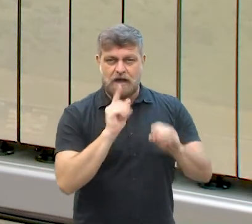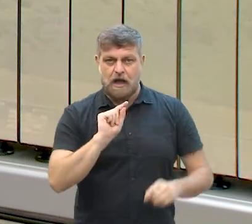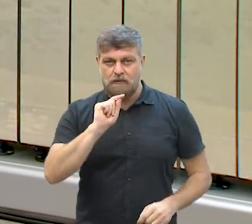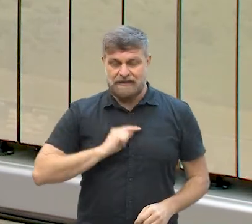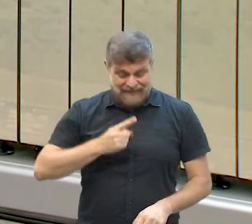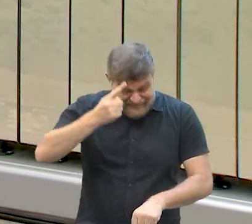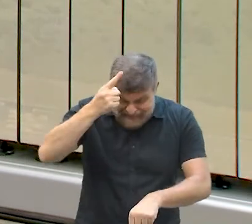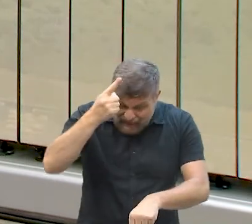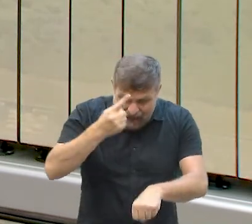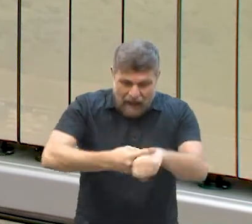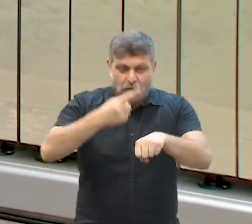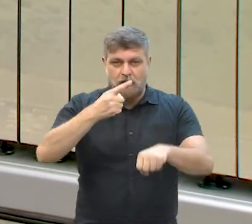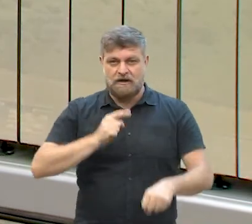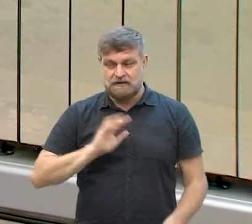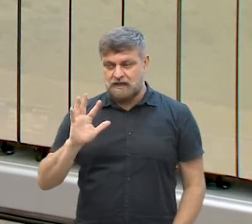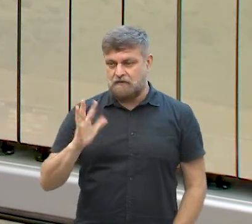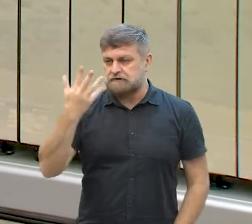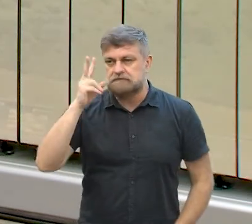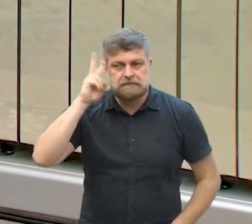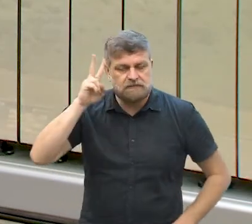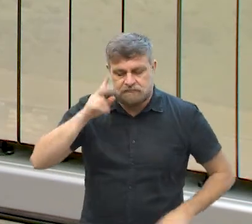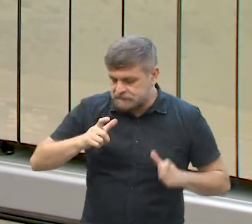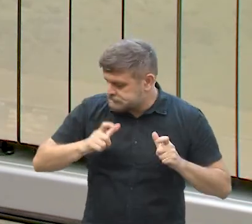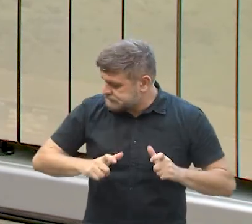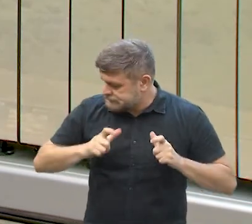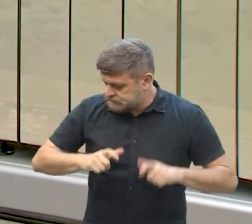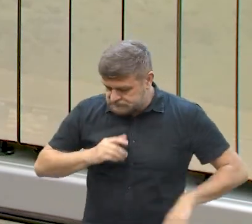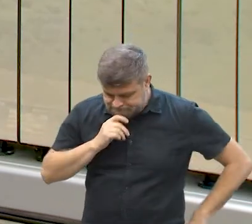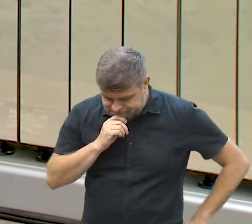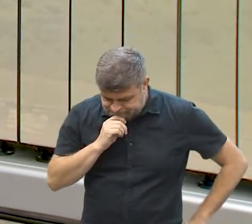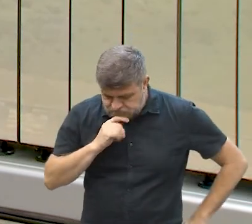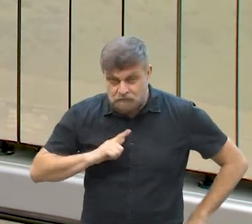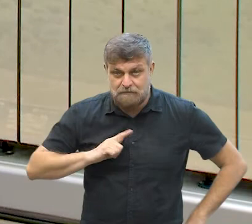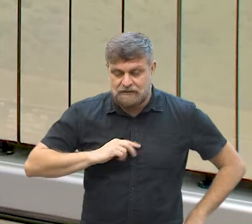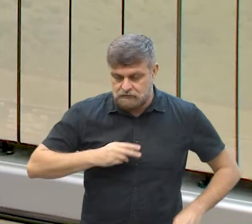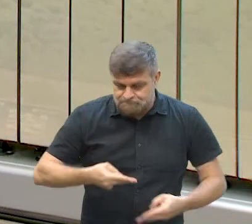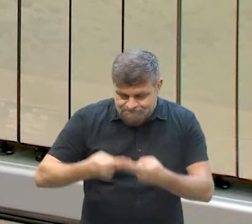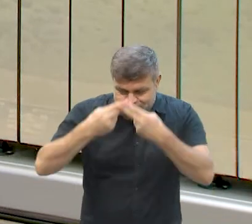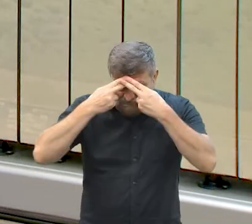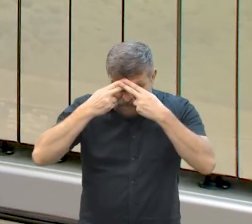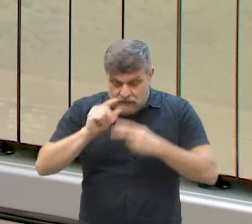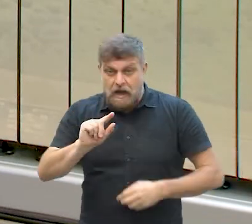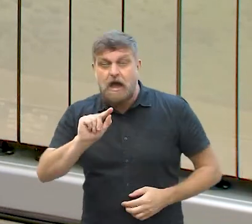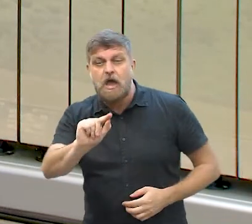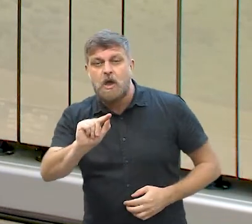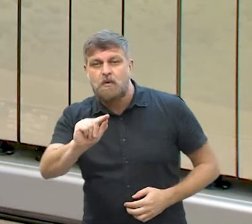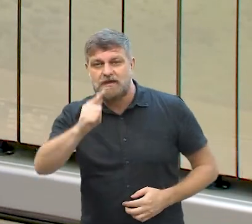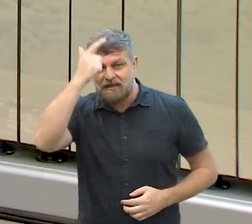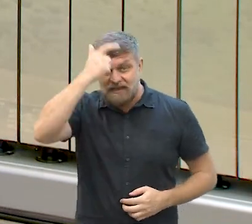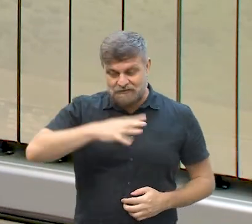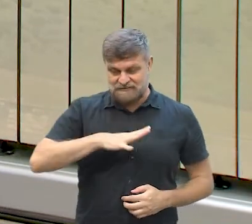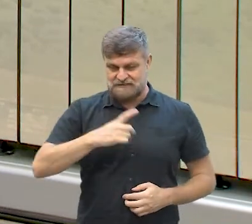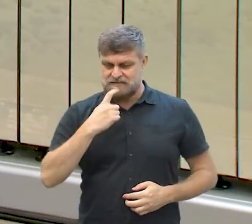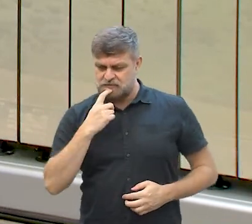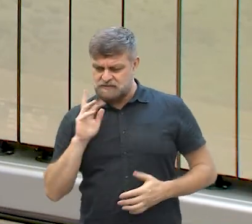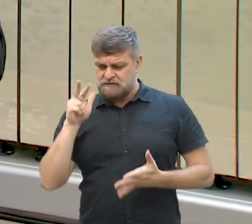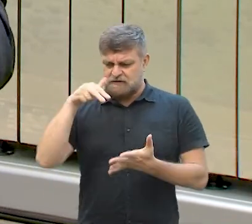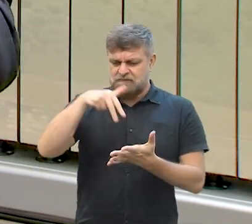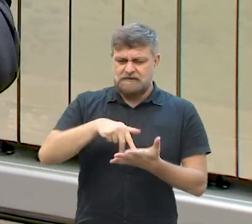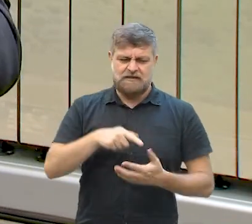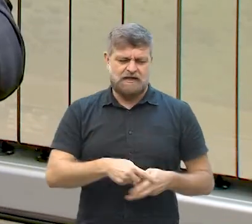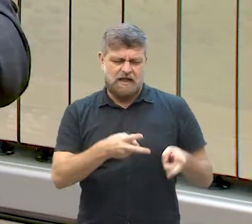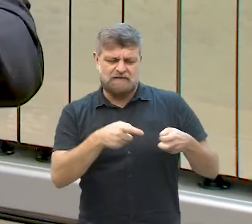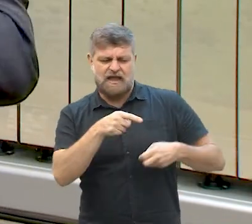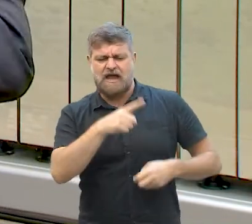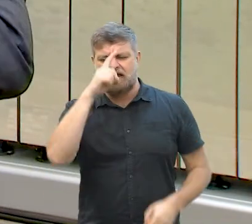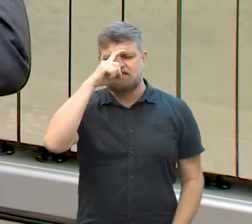andamento é a situação de roubo mesmo. Não estava acontecendo um roubo, eu não vou lembrar onde era, mas o que fica marcado para mim é exatamente isso, né? Que eu cheguei na cidade e falei, não, acho que a cidade